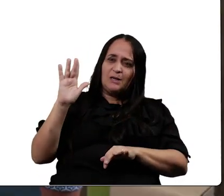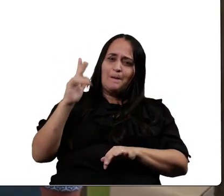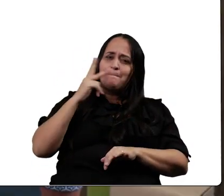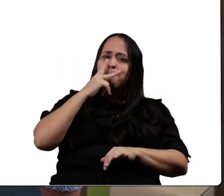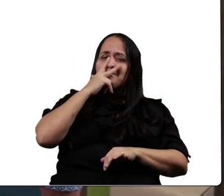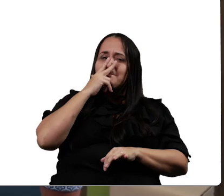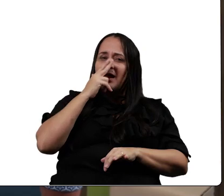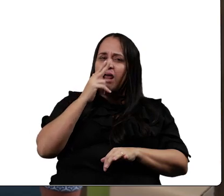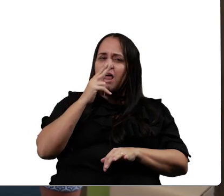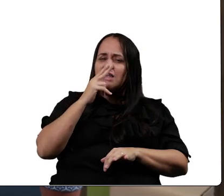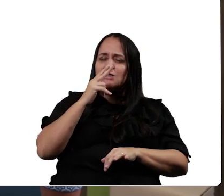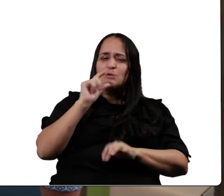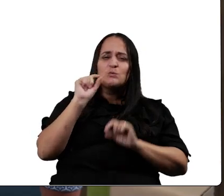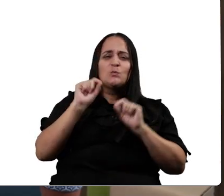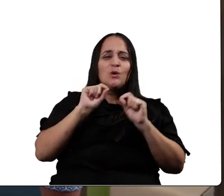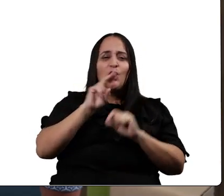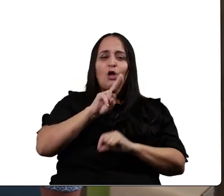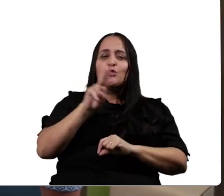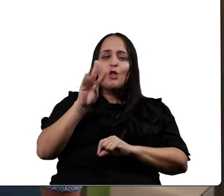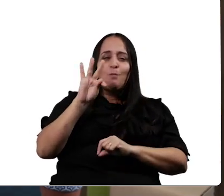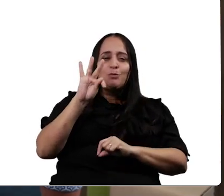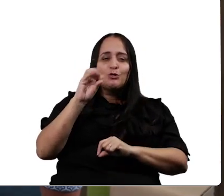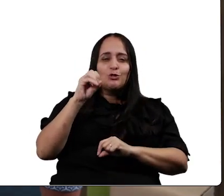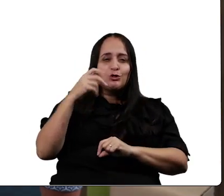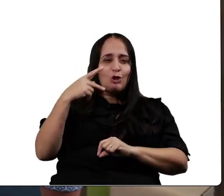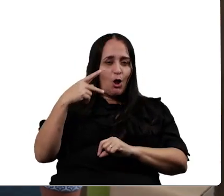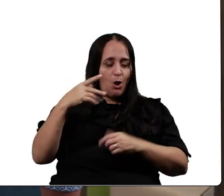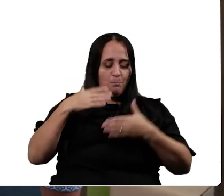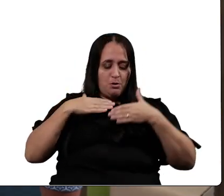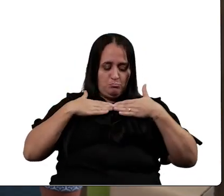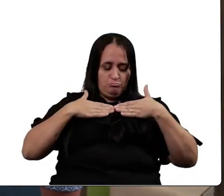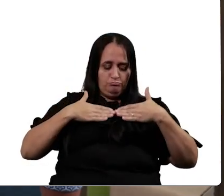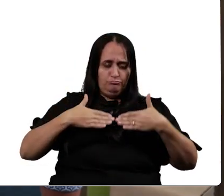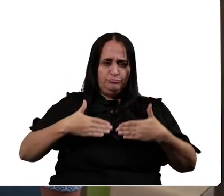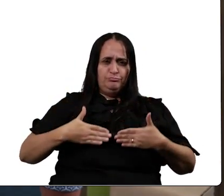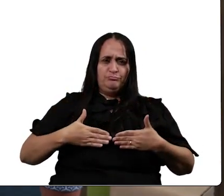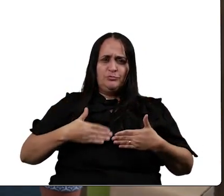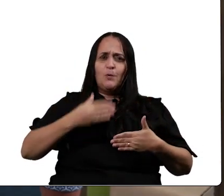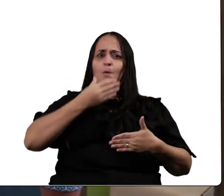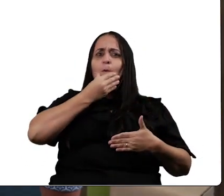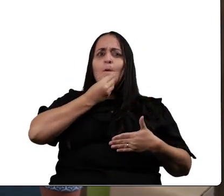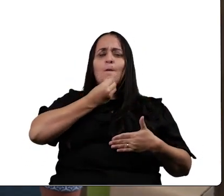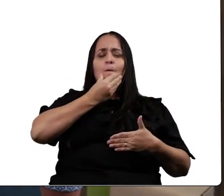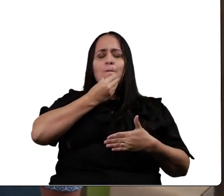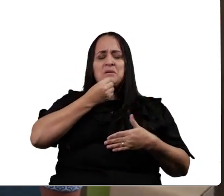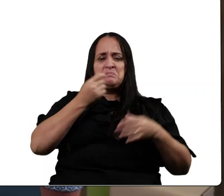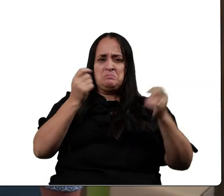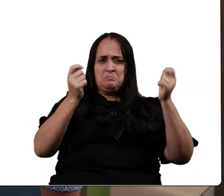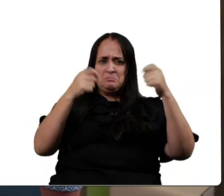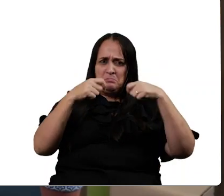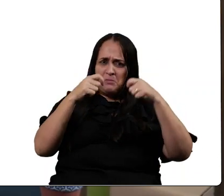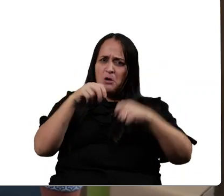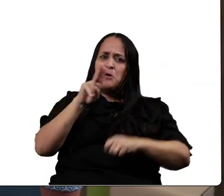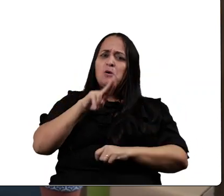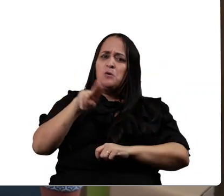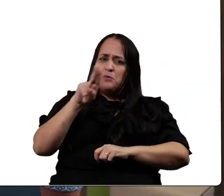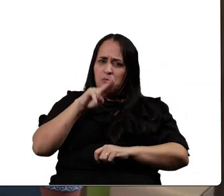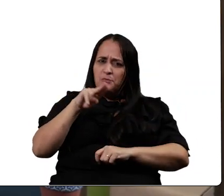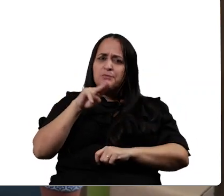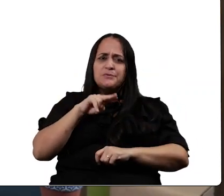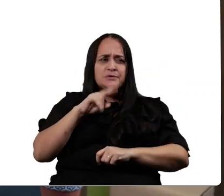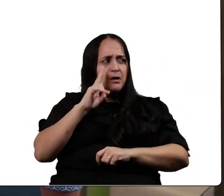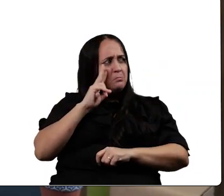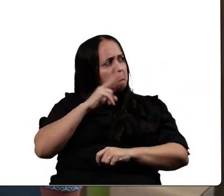mais um top, mas sim, o nome eles usam sutiã, né? É cada vez realmente mais comum entre os